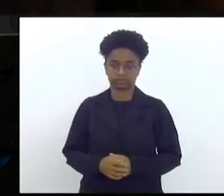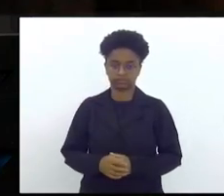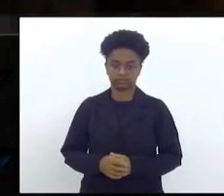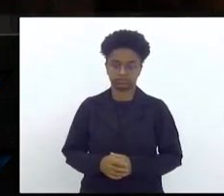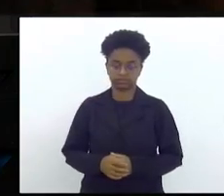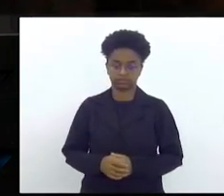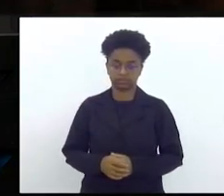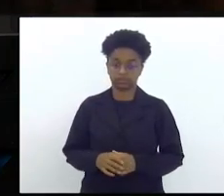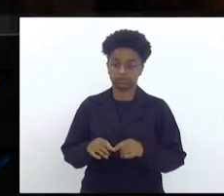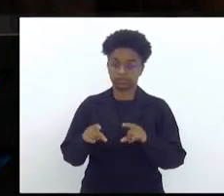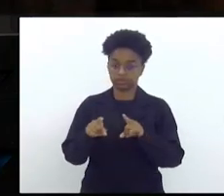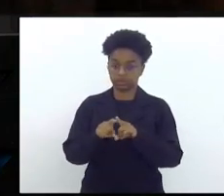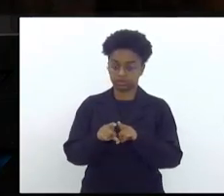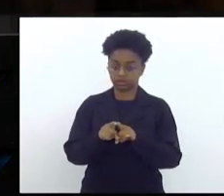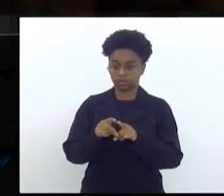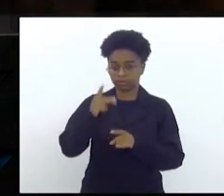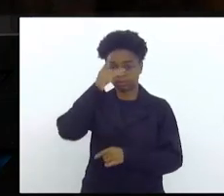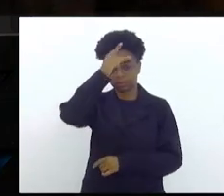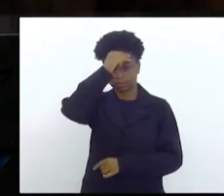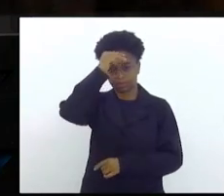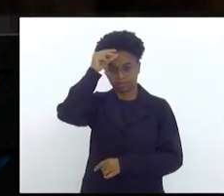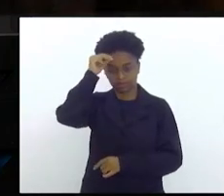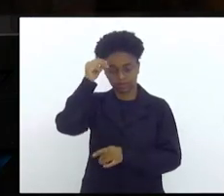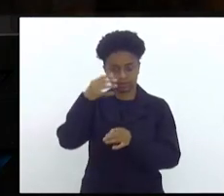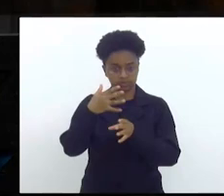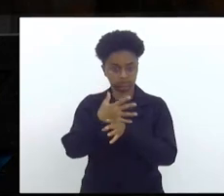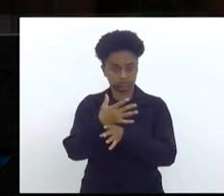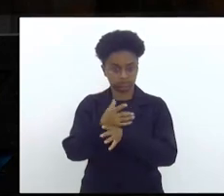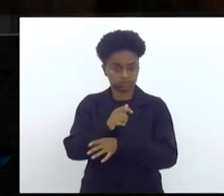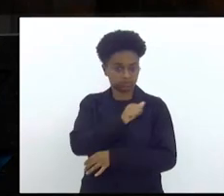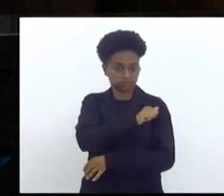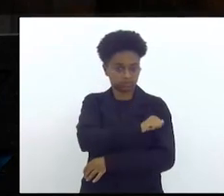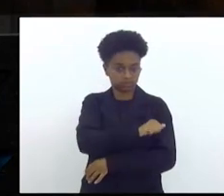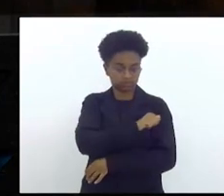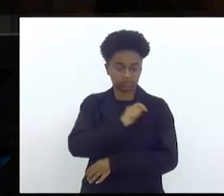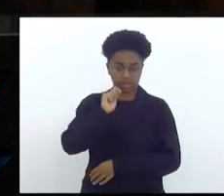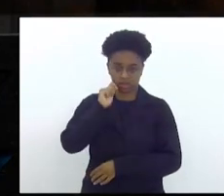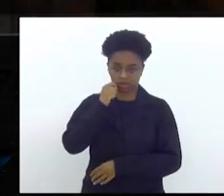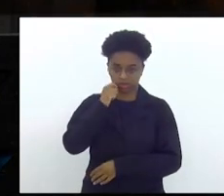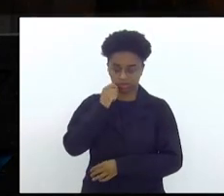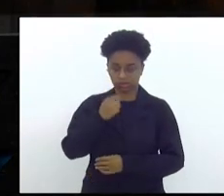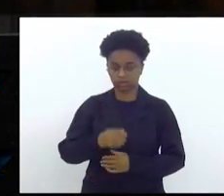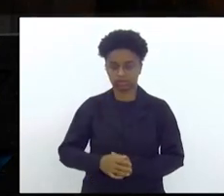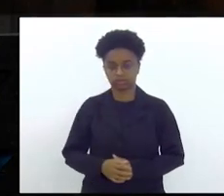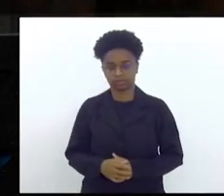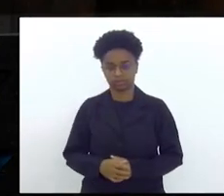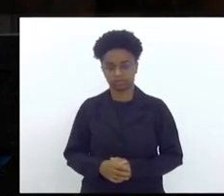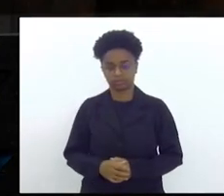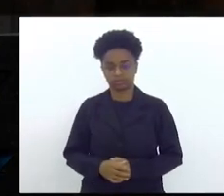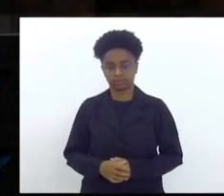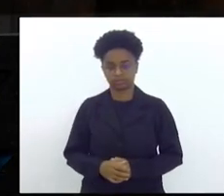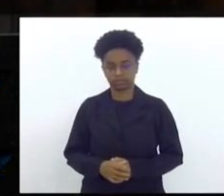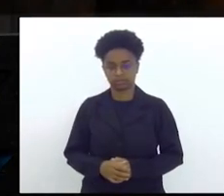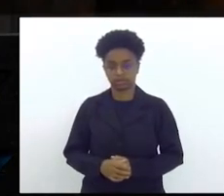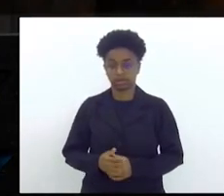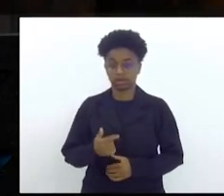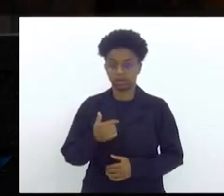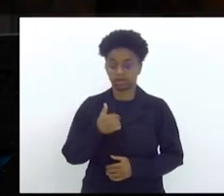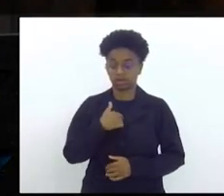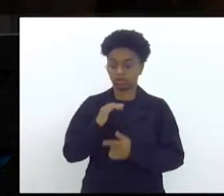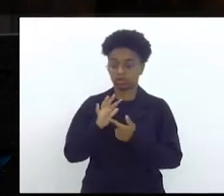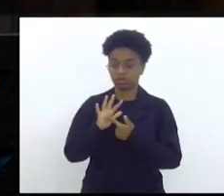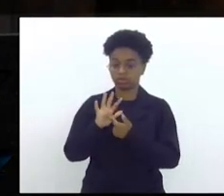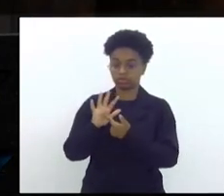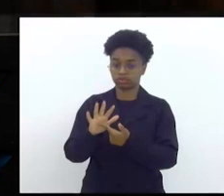e do Senhor prefeito da cidade do Rio de Janeiro Eduardo Paes fiz aqui um